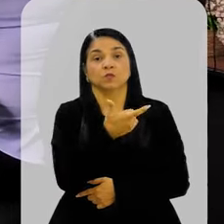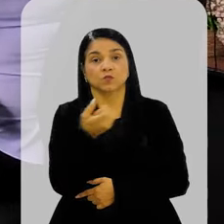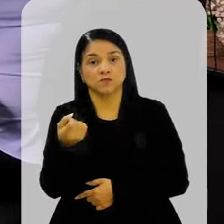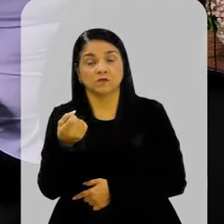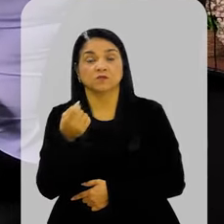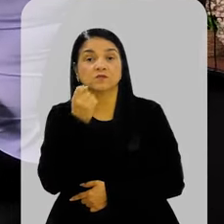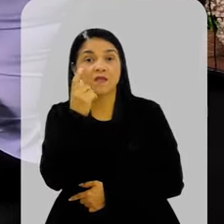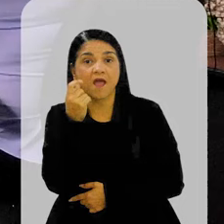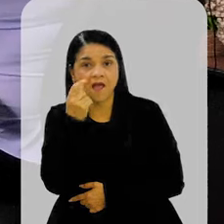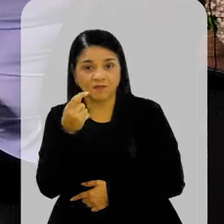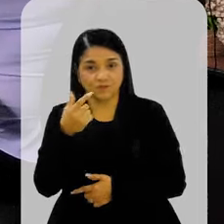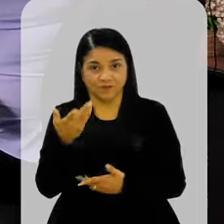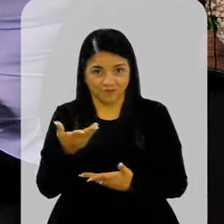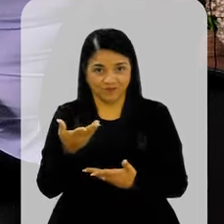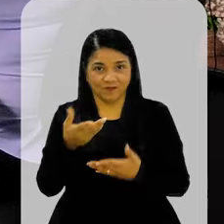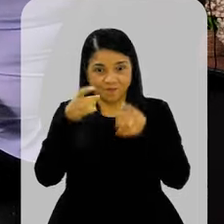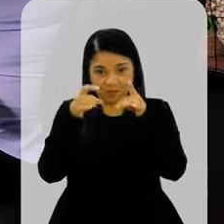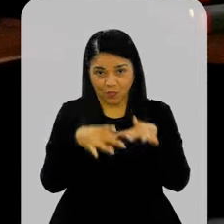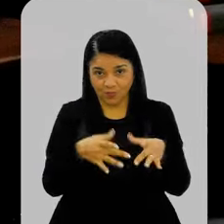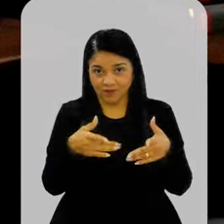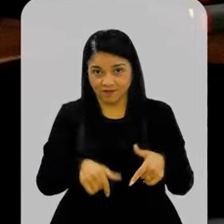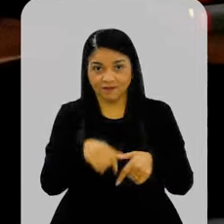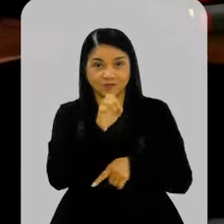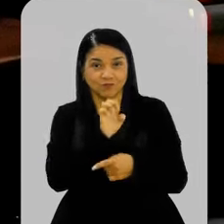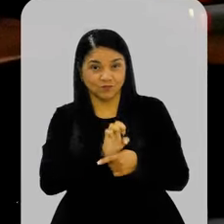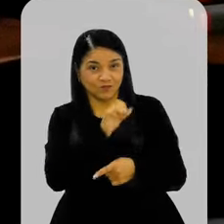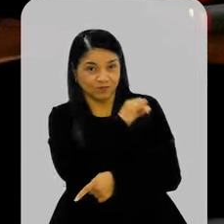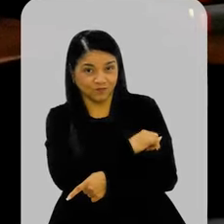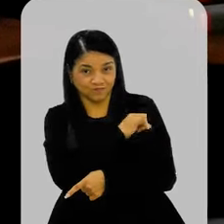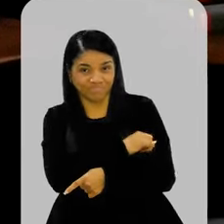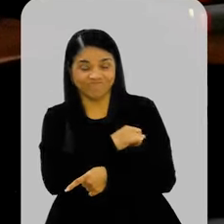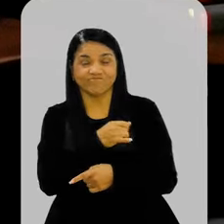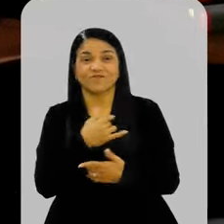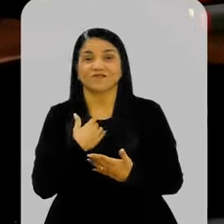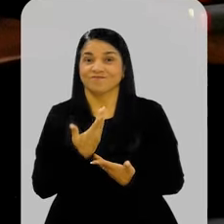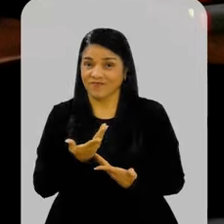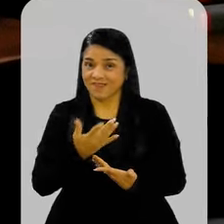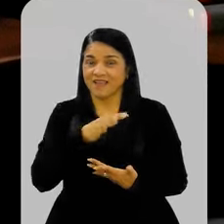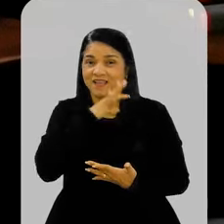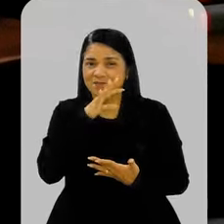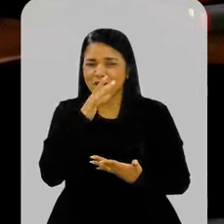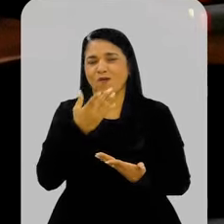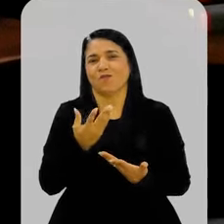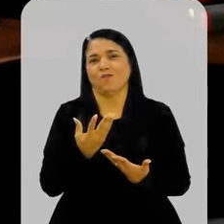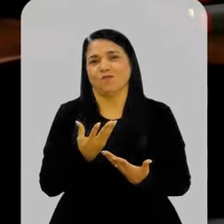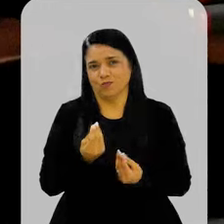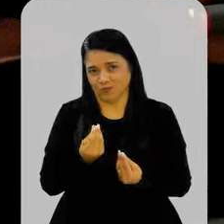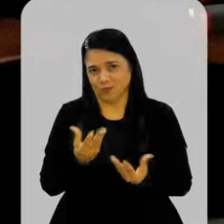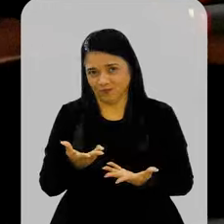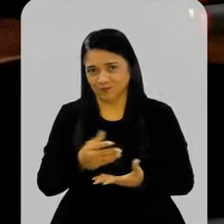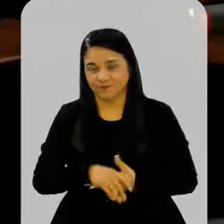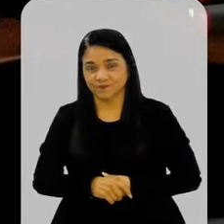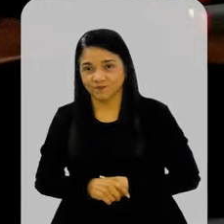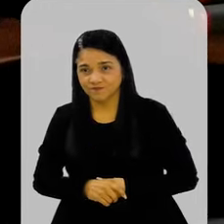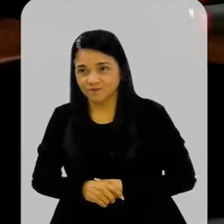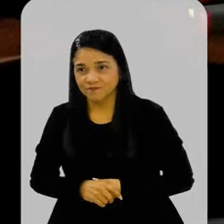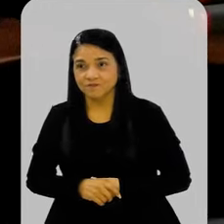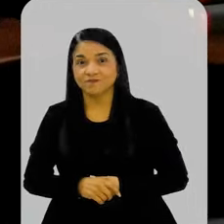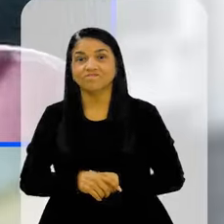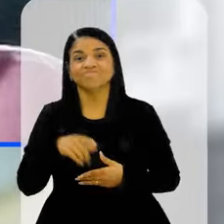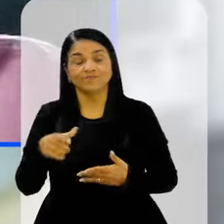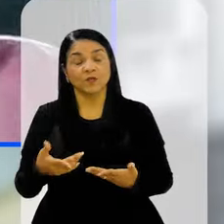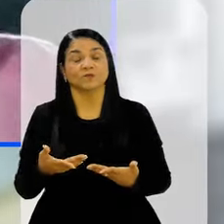gatos. Eu pergunto ao senhor que foi secretário, aqui no estado do Rio é muito animal, né, abandonado,